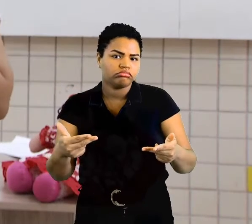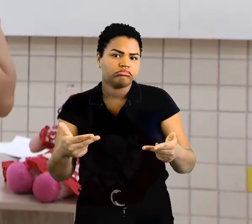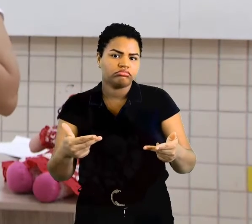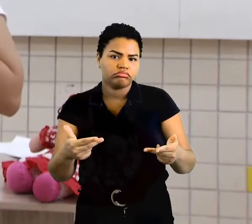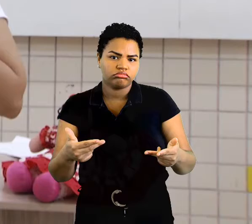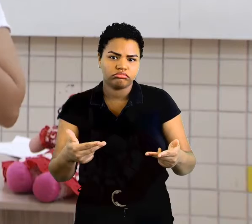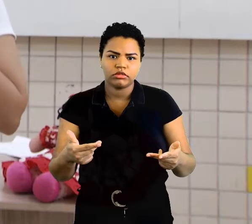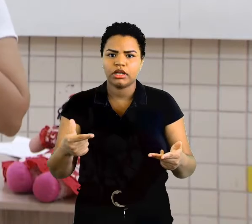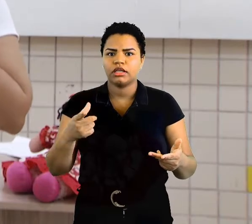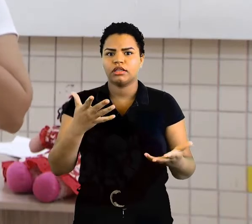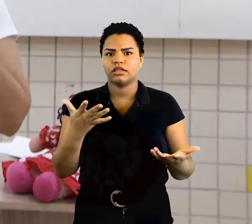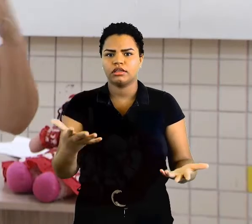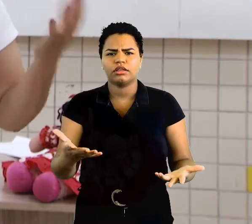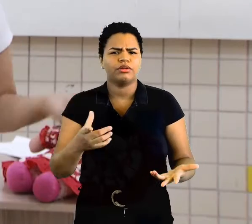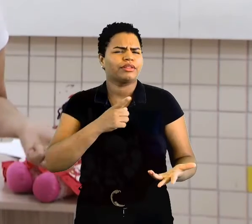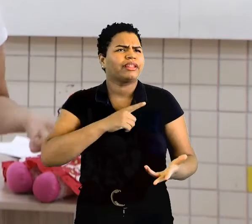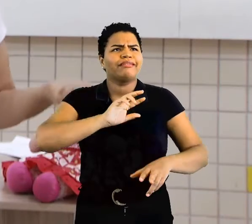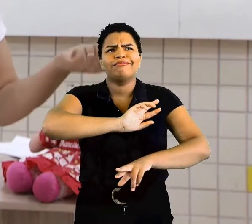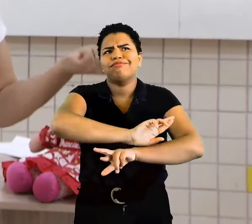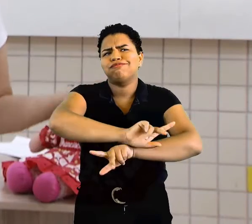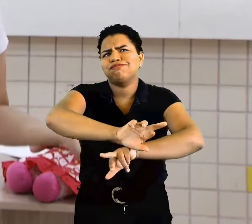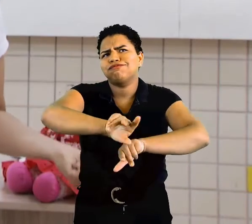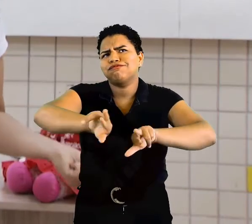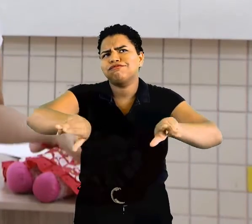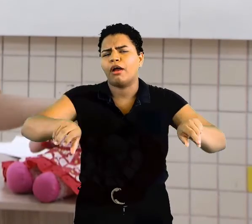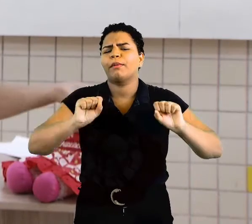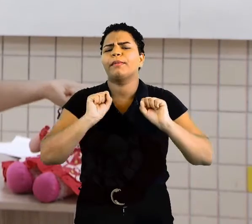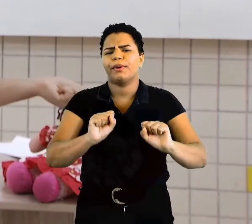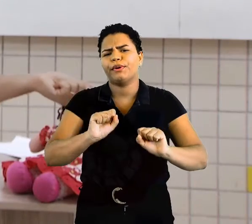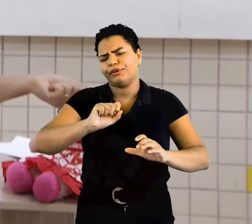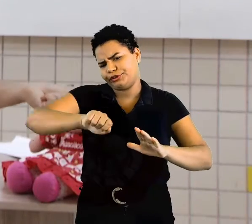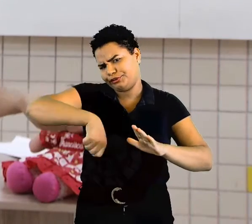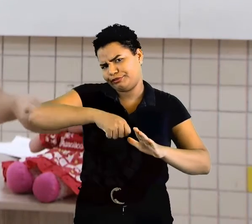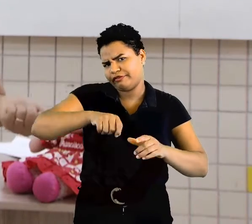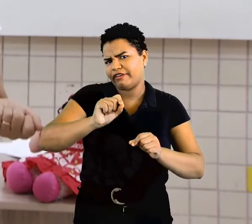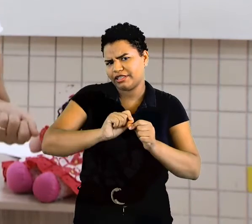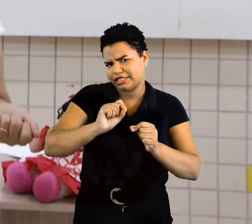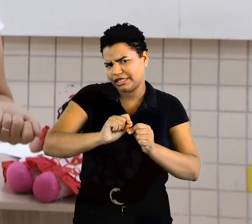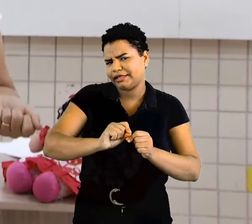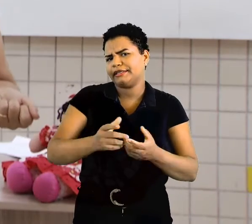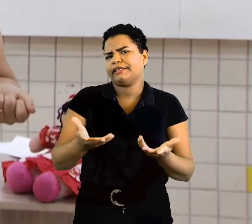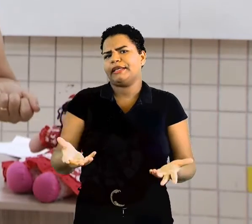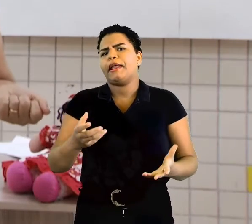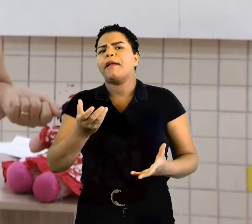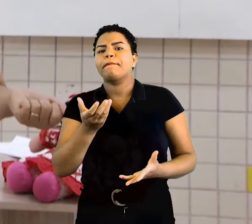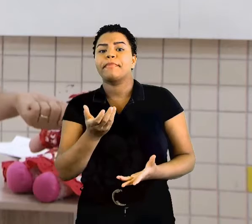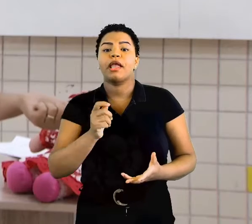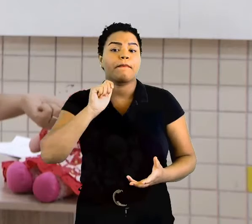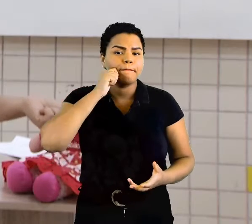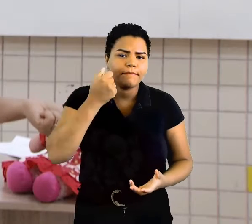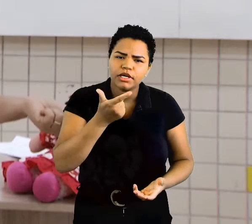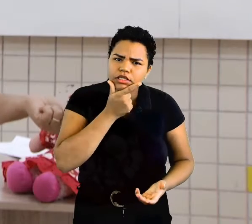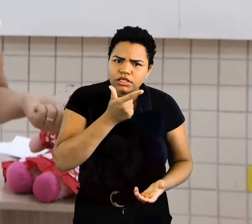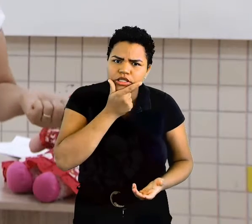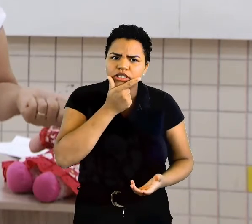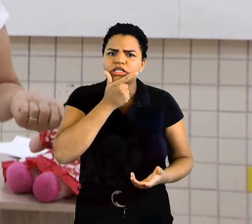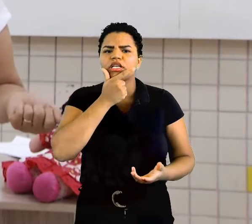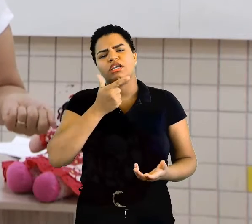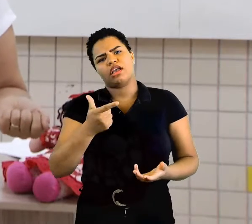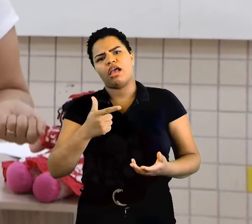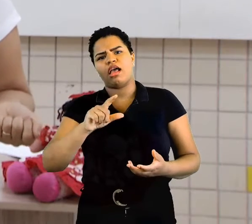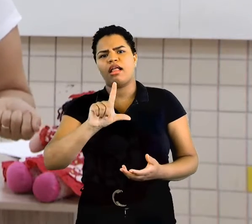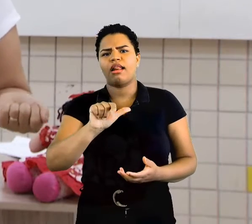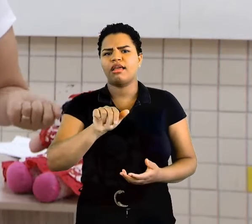de tanta coisa que você pode preparar. Você pode preparar um belo pão de queijo, você pode preparar uma bela e suculenta lasanha, um pãozinho